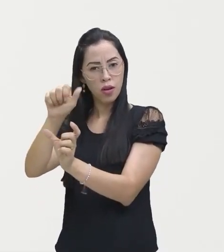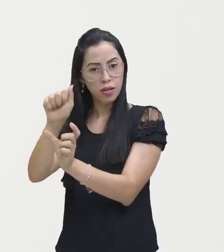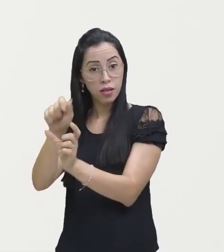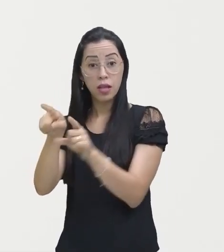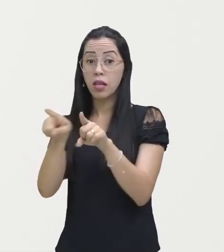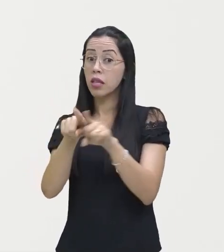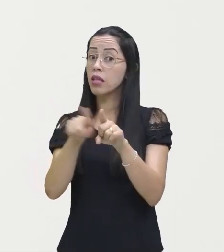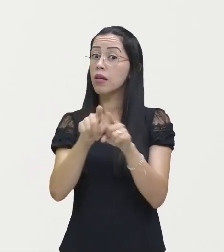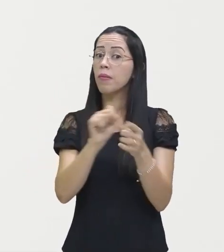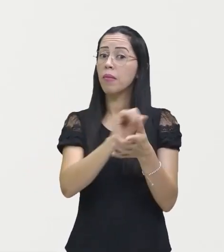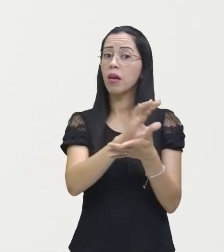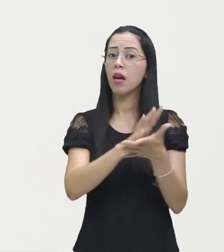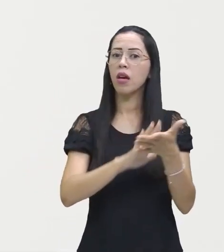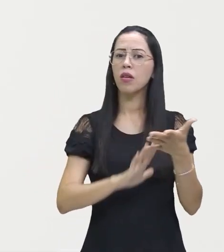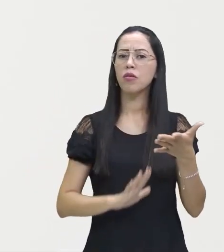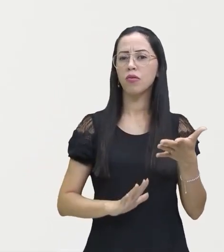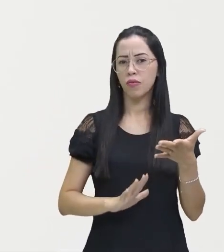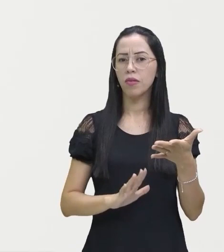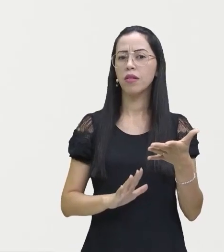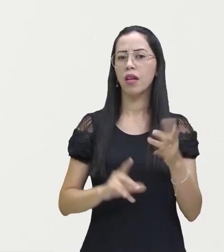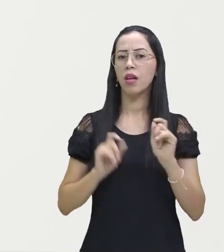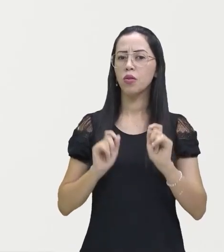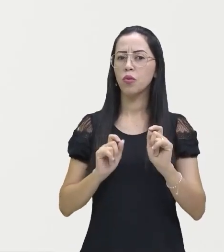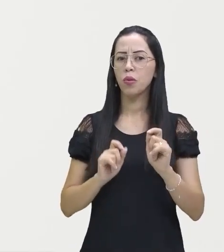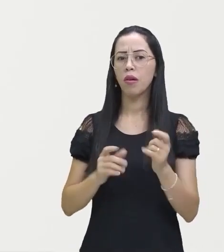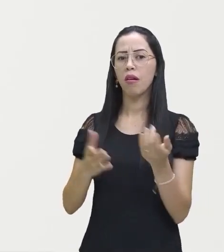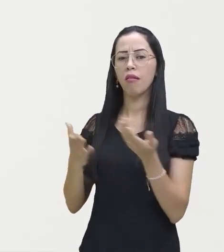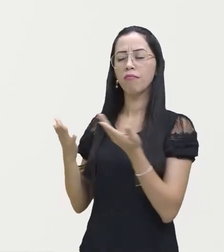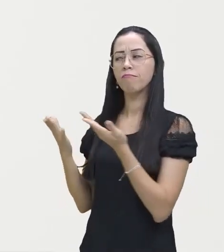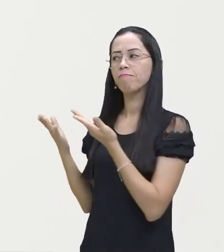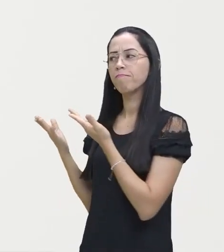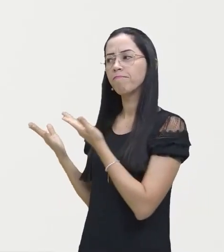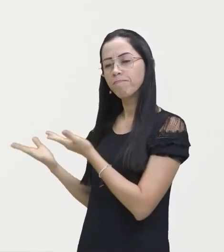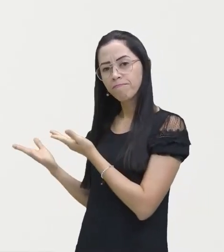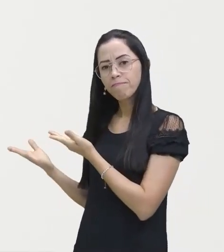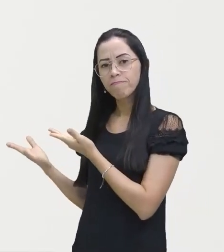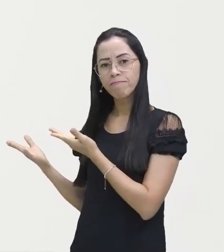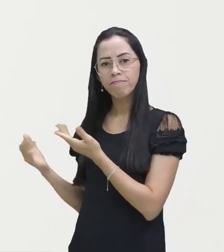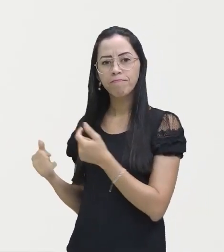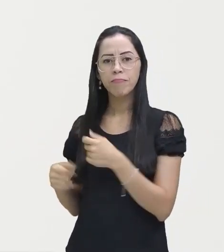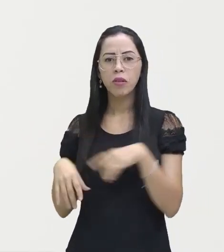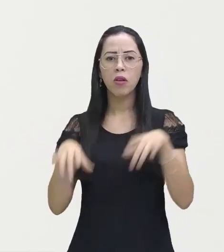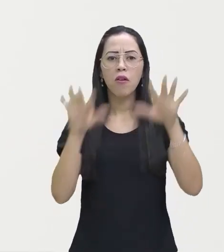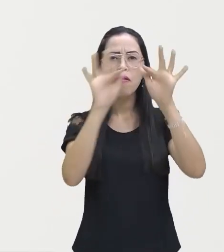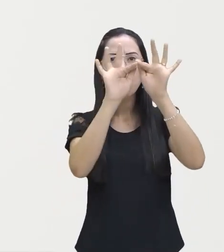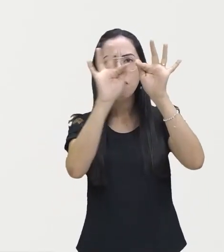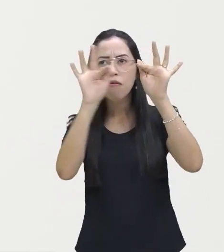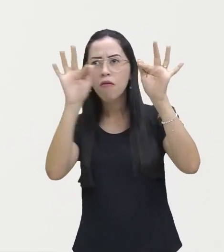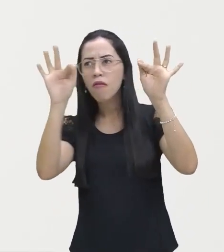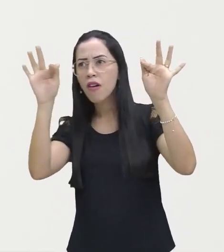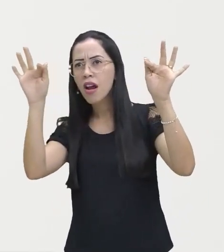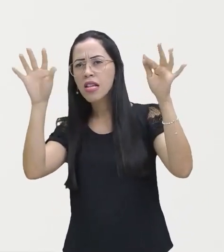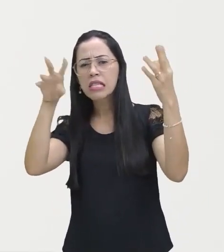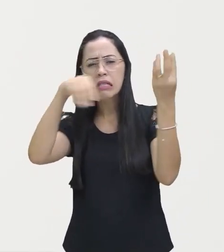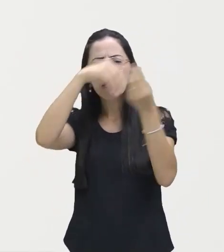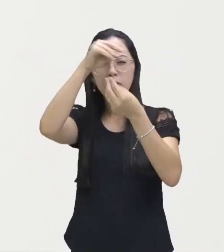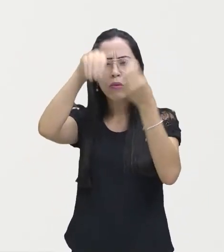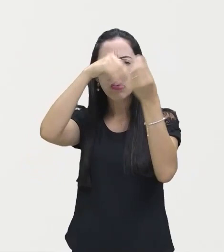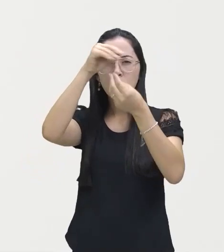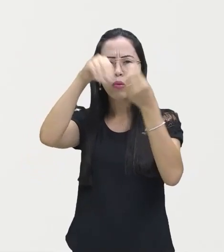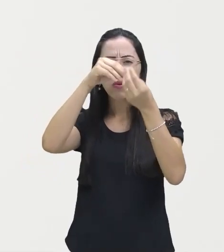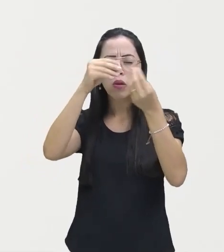aqui de separar as palavras e nós colocamos as